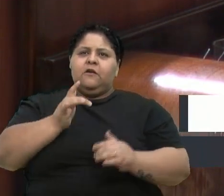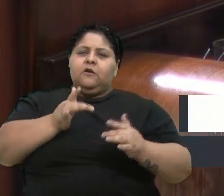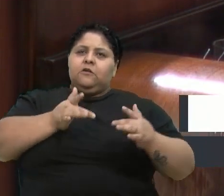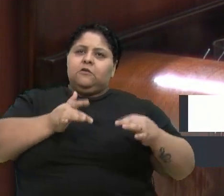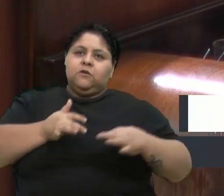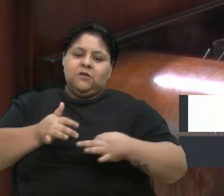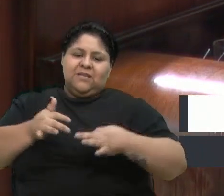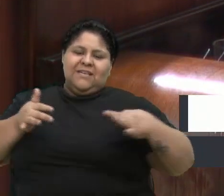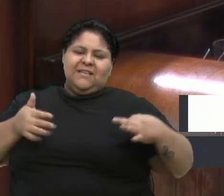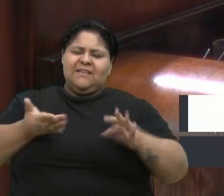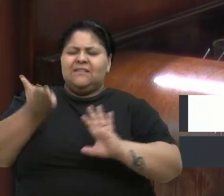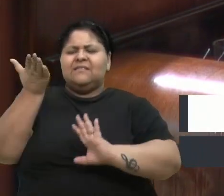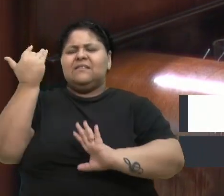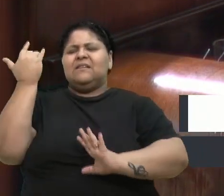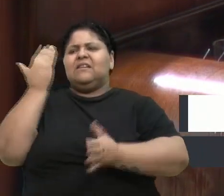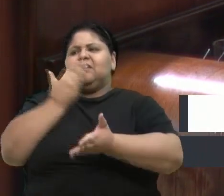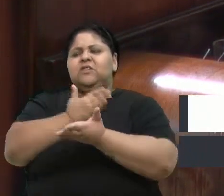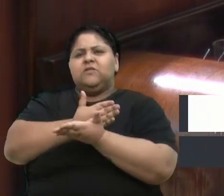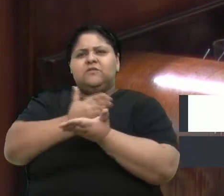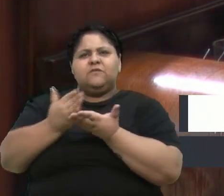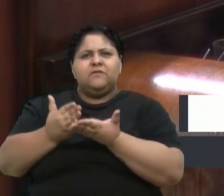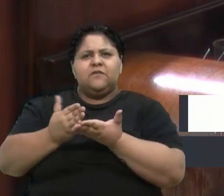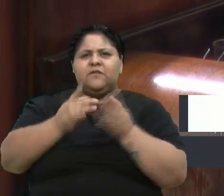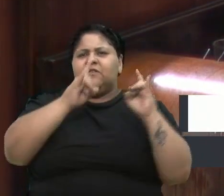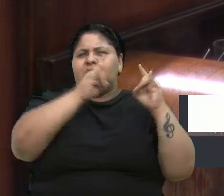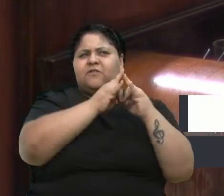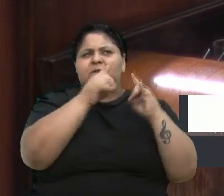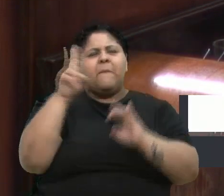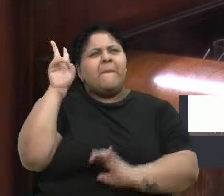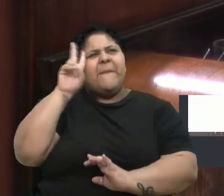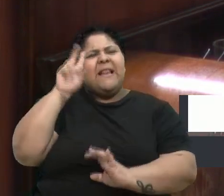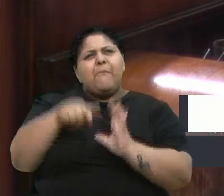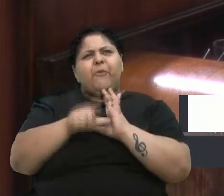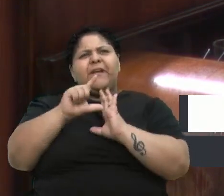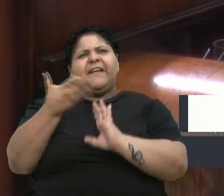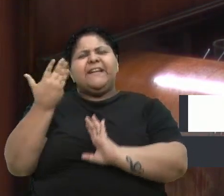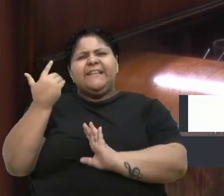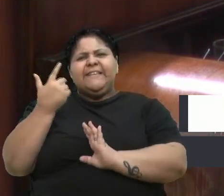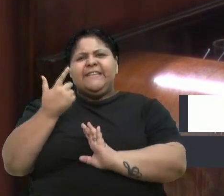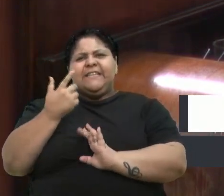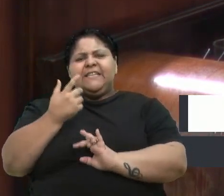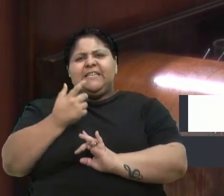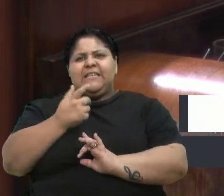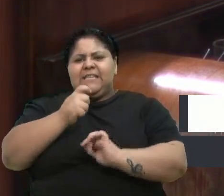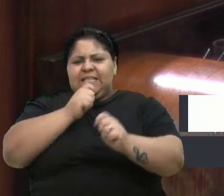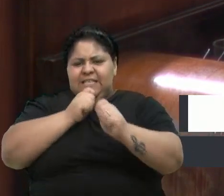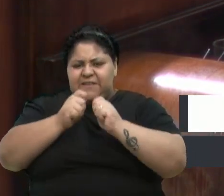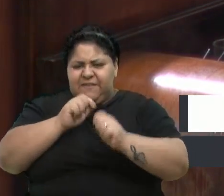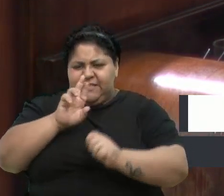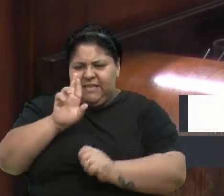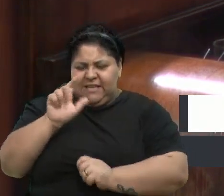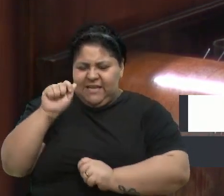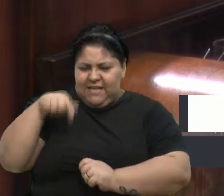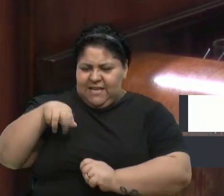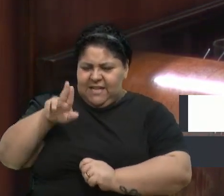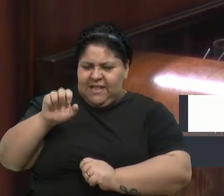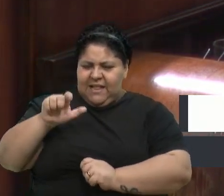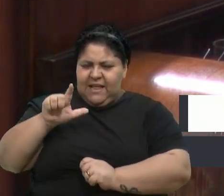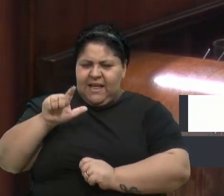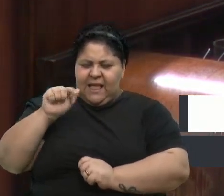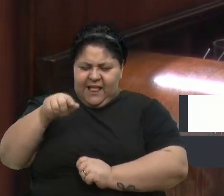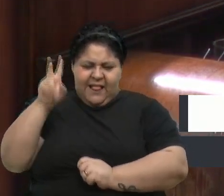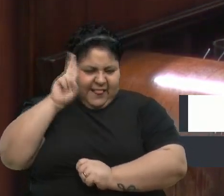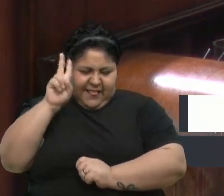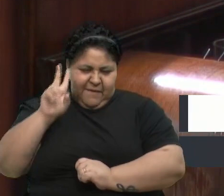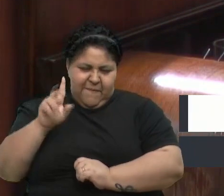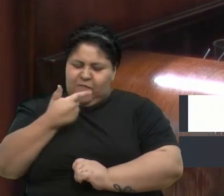início, praticamente, né, do Instituto. Me lembro que antes, inclusive, entrevistando a Raquel, ela lembra disso porque ela não gosta muito de